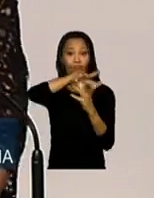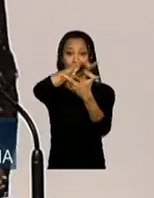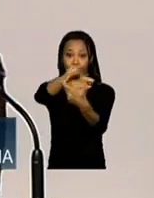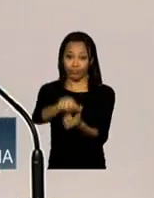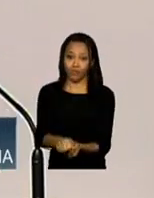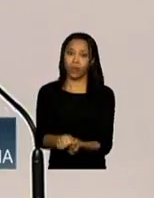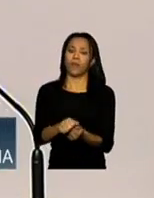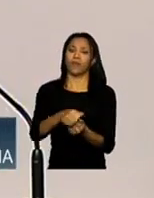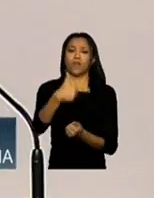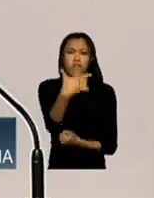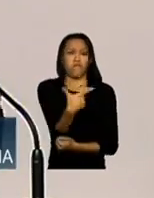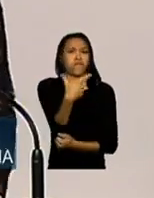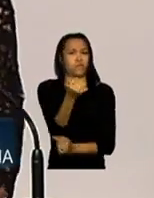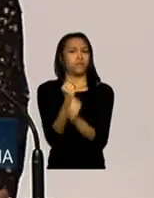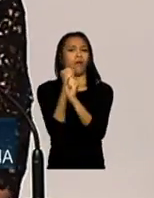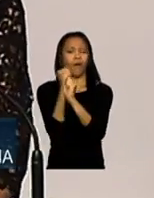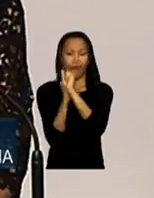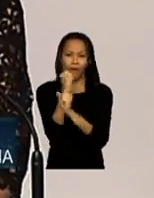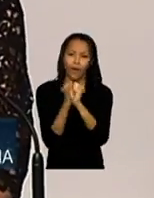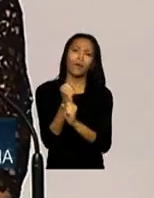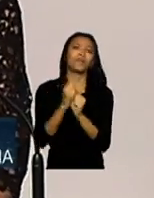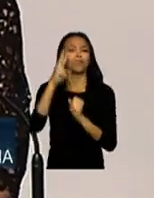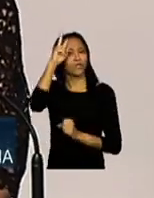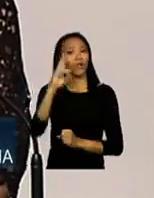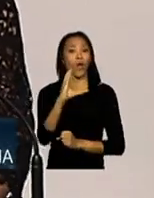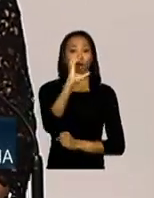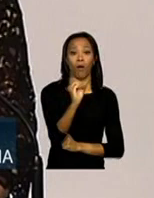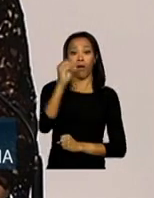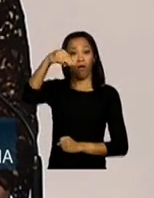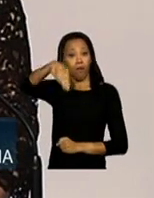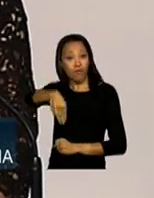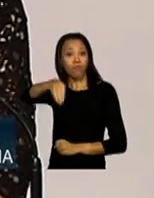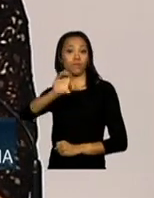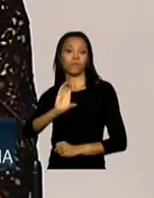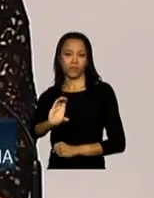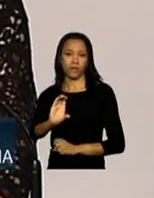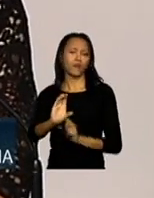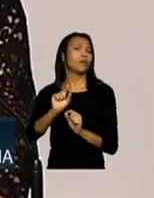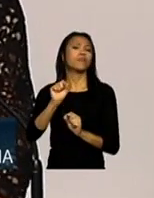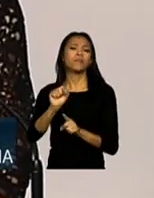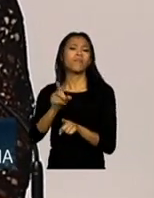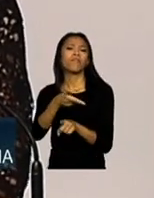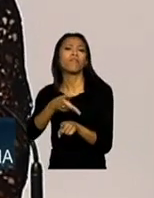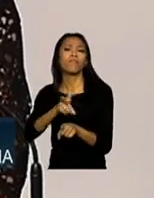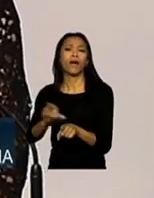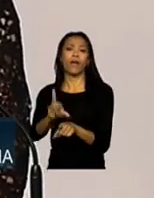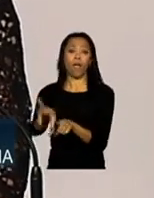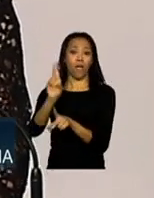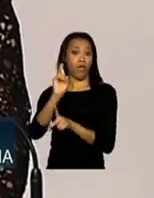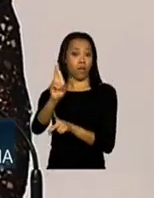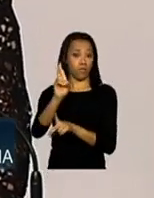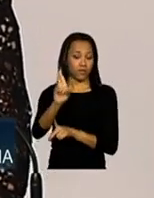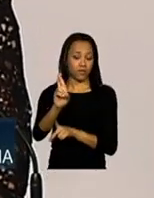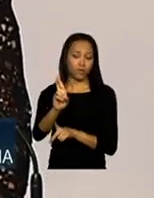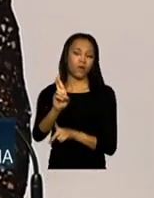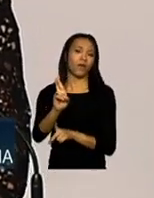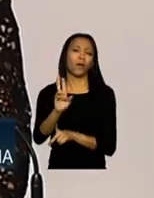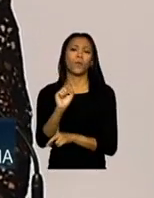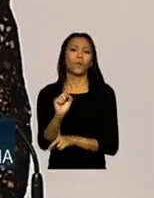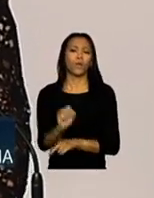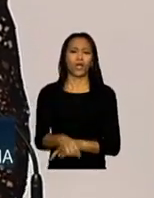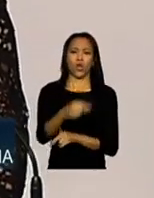nos 20 anos da história da OMC e que representará um incremento estimado